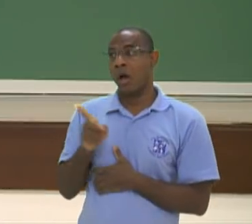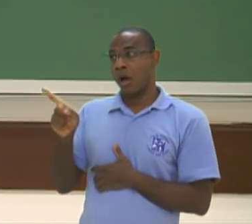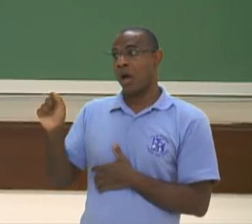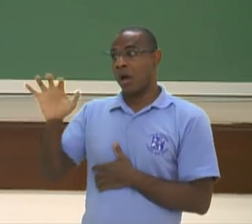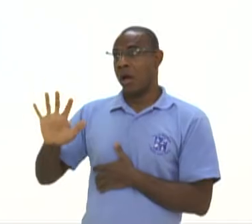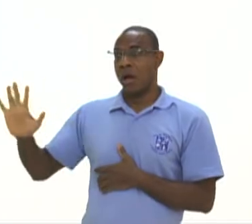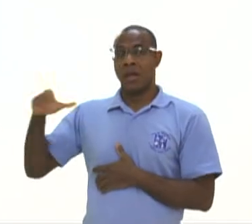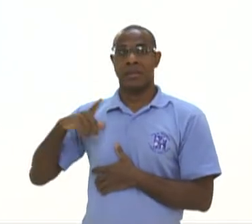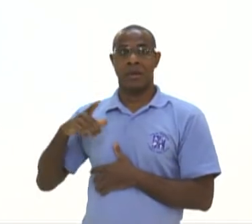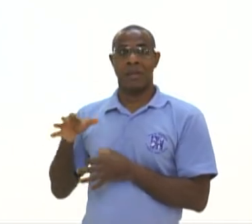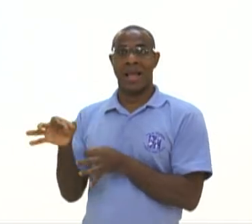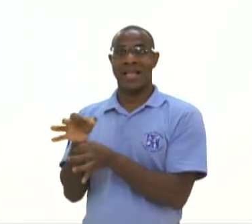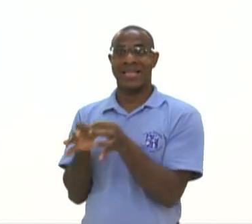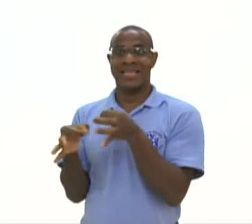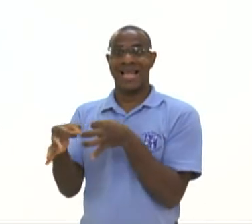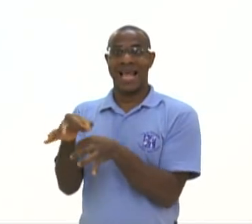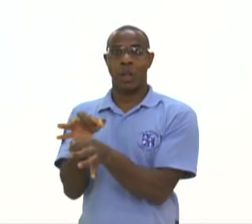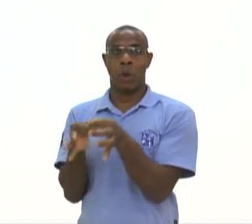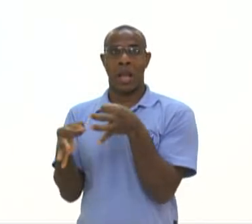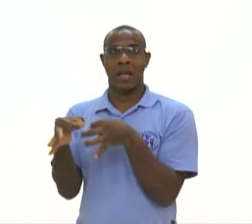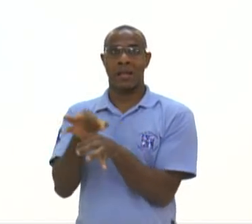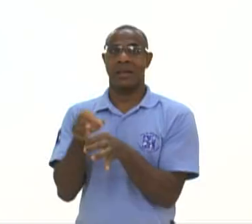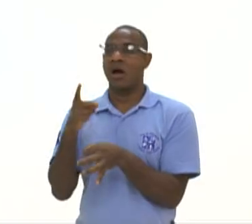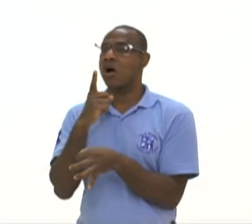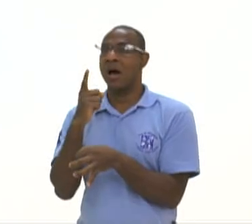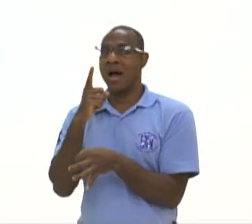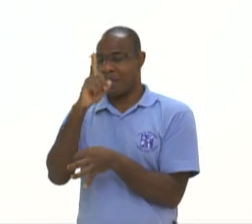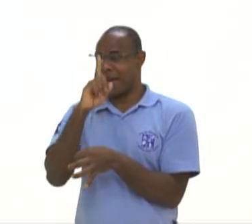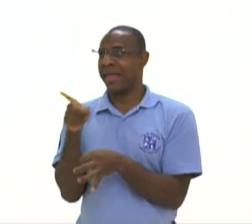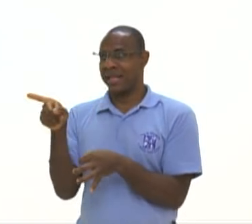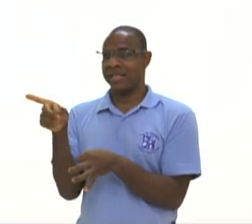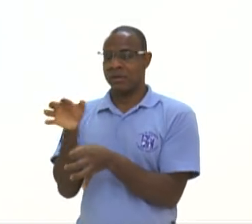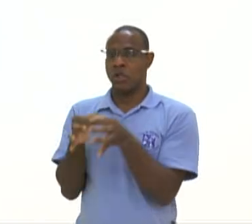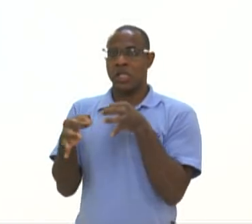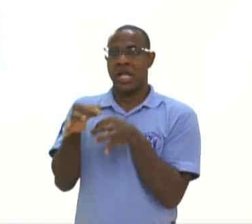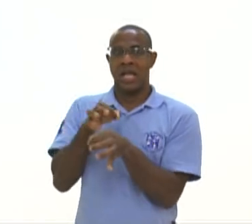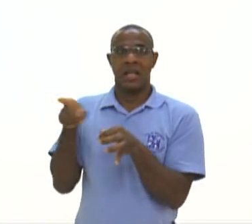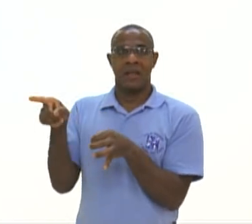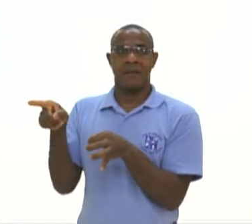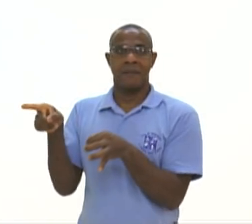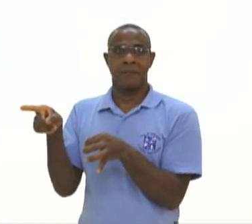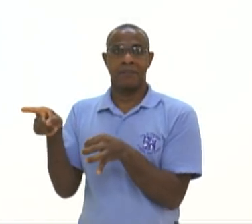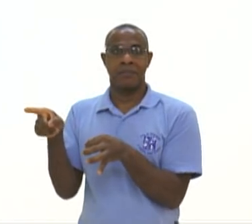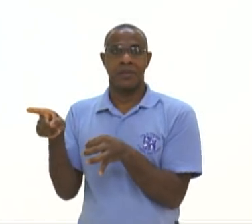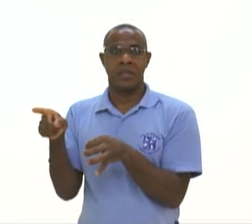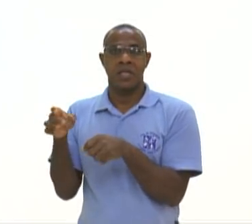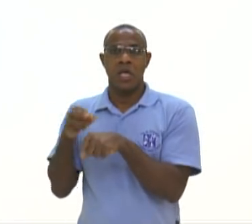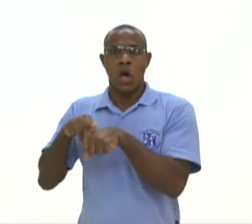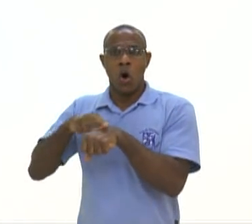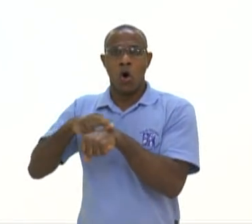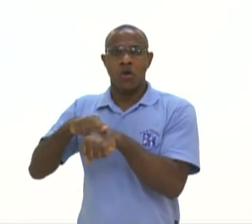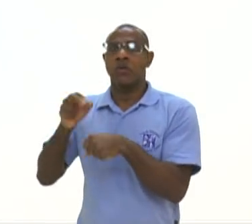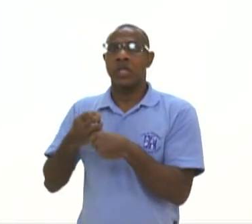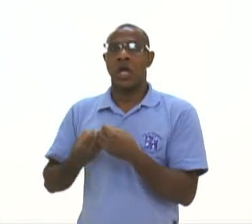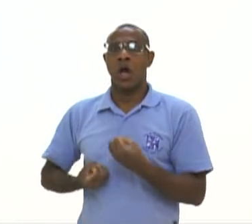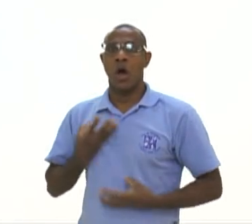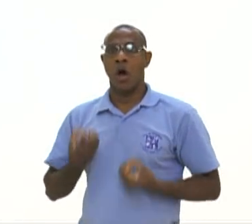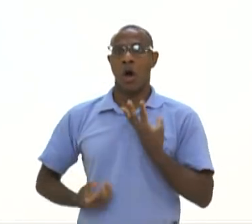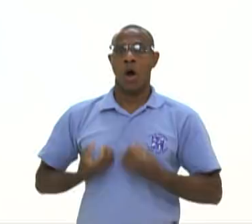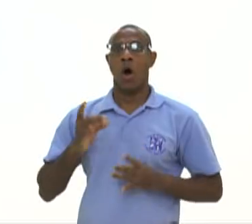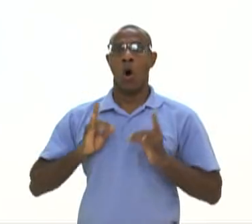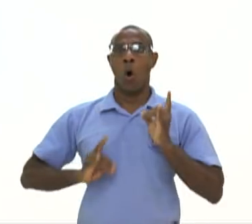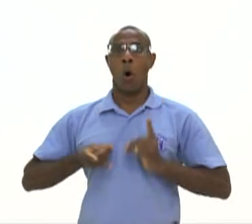uma célula aqui, representada, né, em amarelinho. E em roxinho são os hormônios que ela produz. Só que